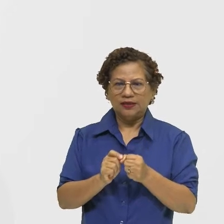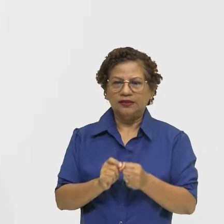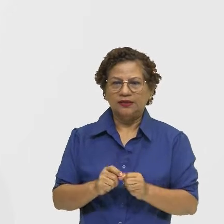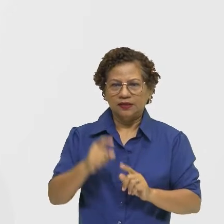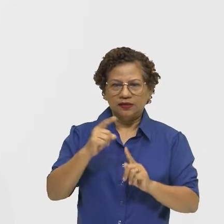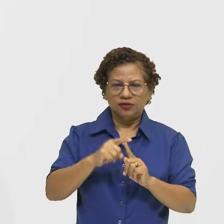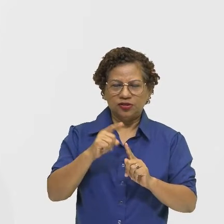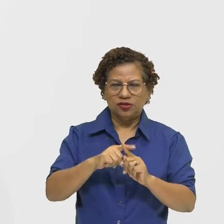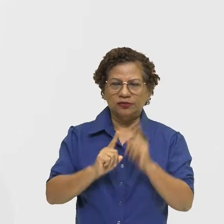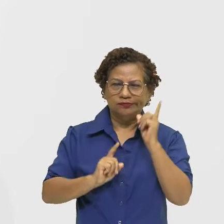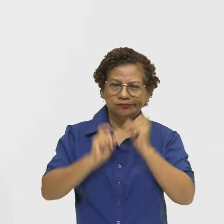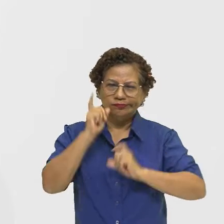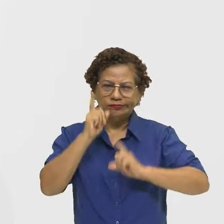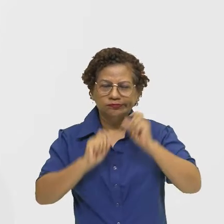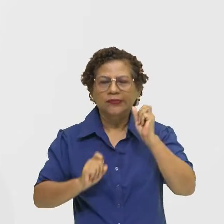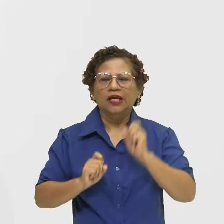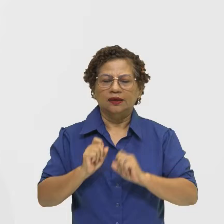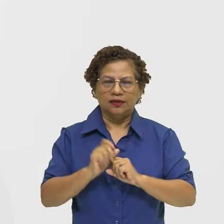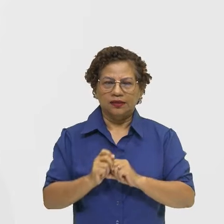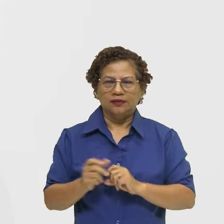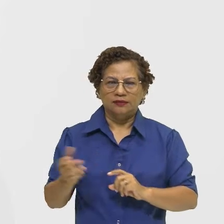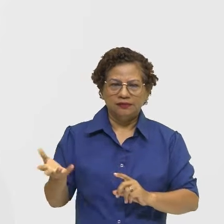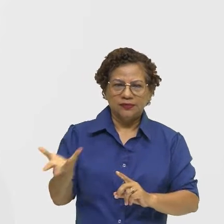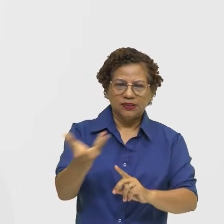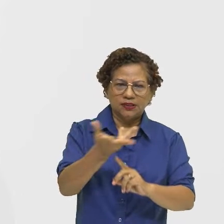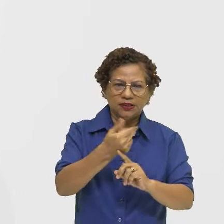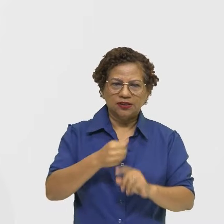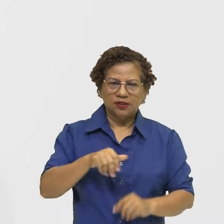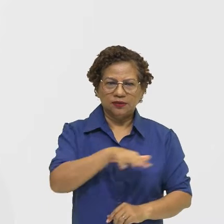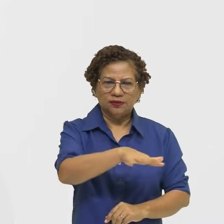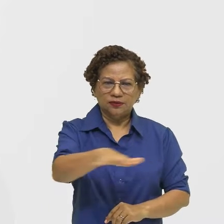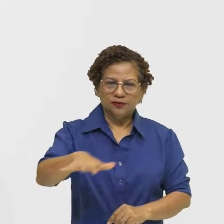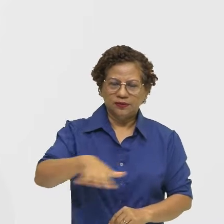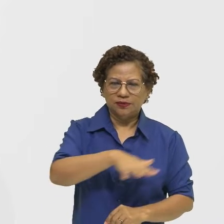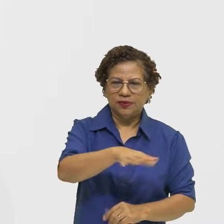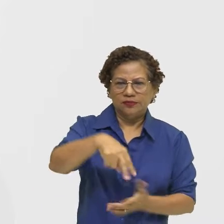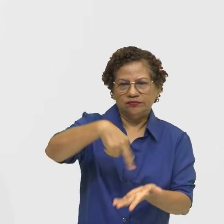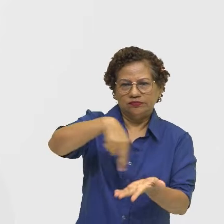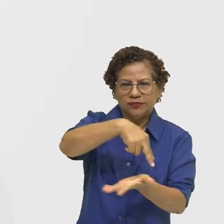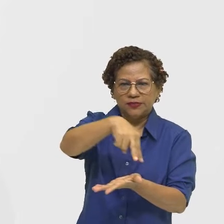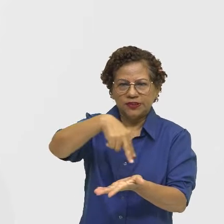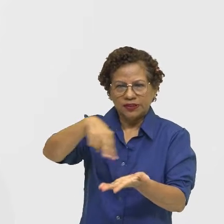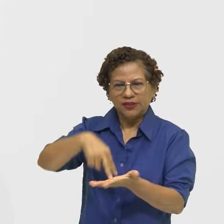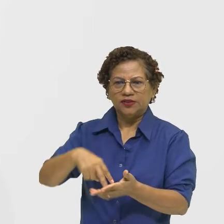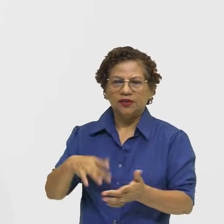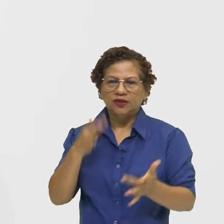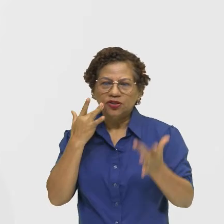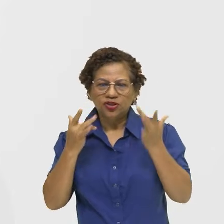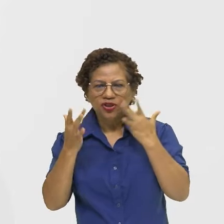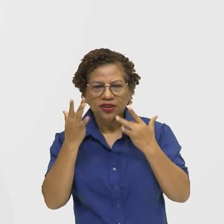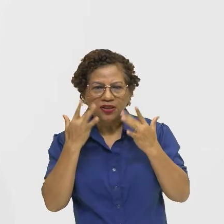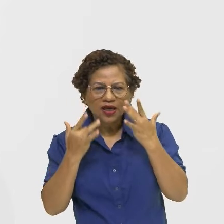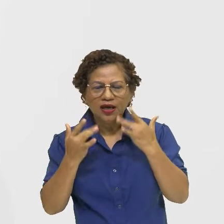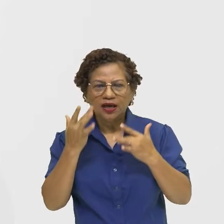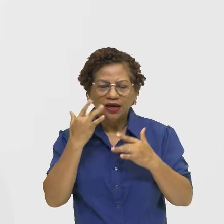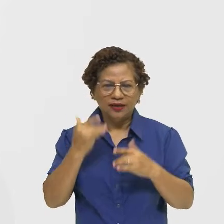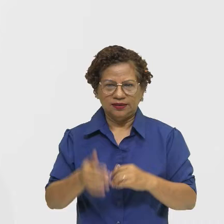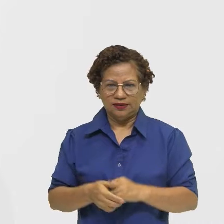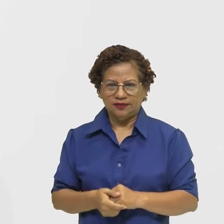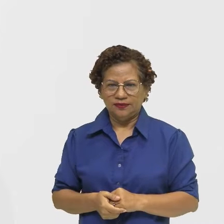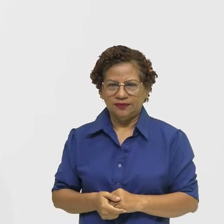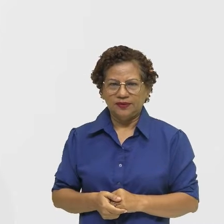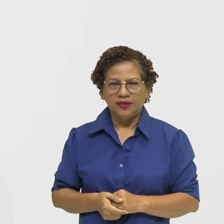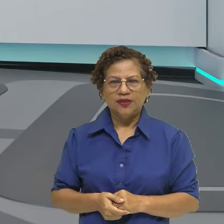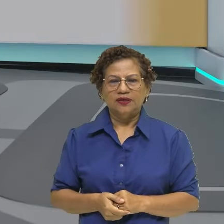dança, música e teatro em espaços e épocas distintas. Ok? Então, esse é o nosso objeto